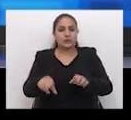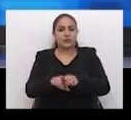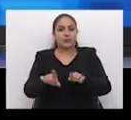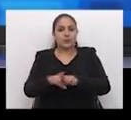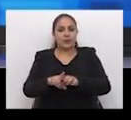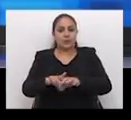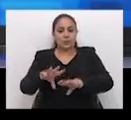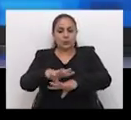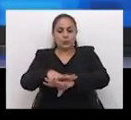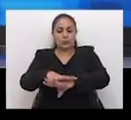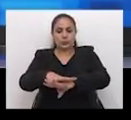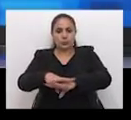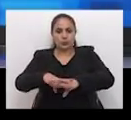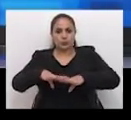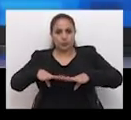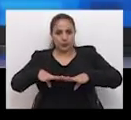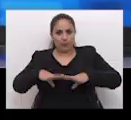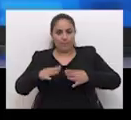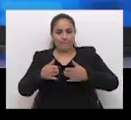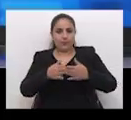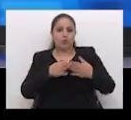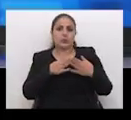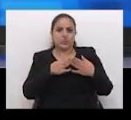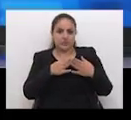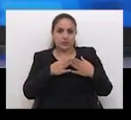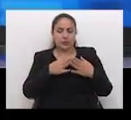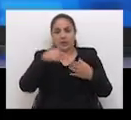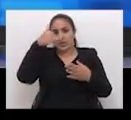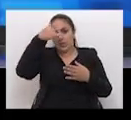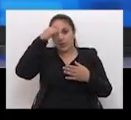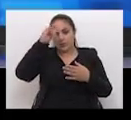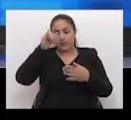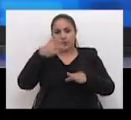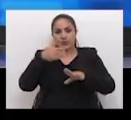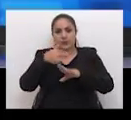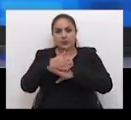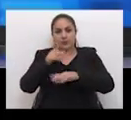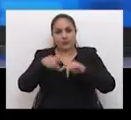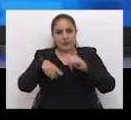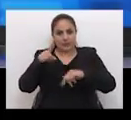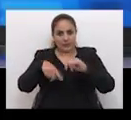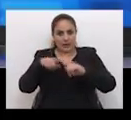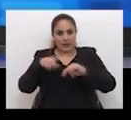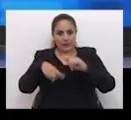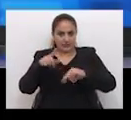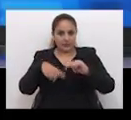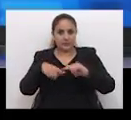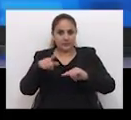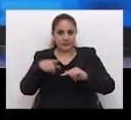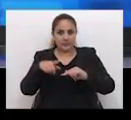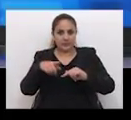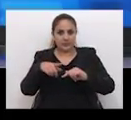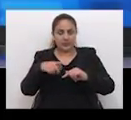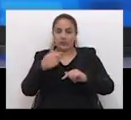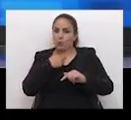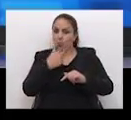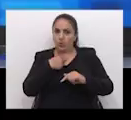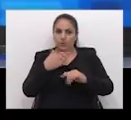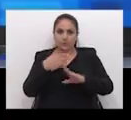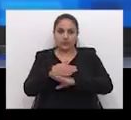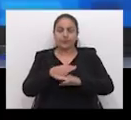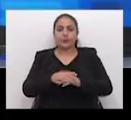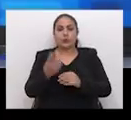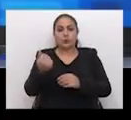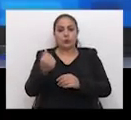uma tela de proteção sobre a estrutura, que deve evitar a entrada de materiais ilícitos. Os recursos